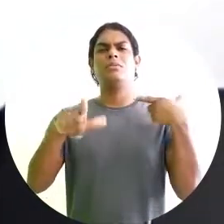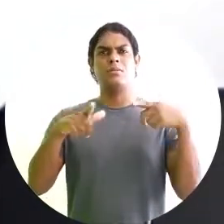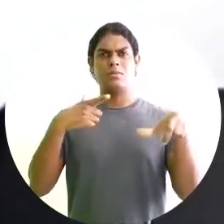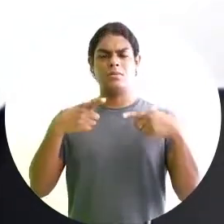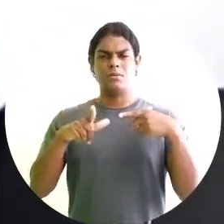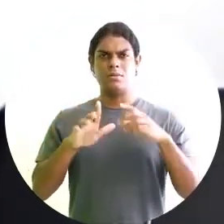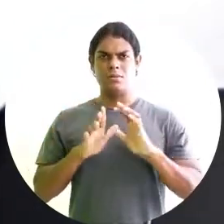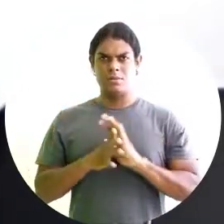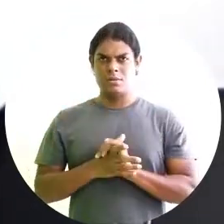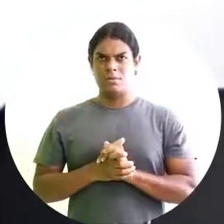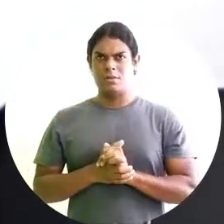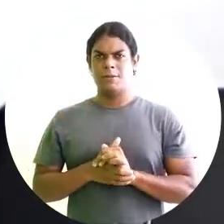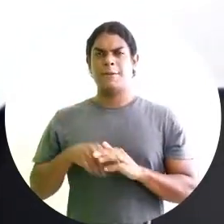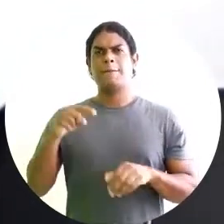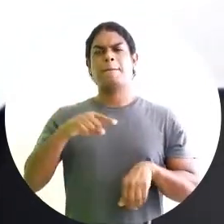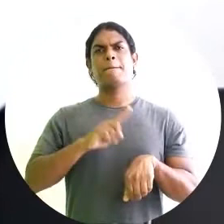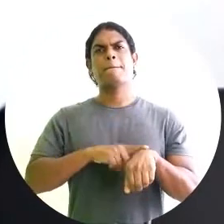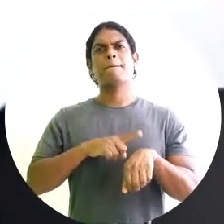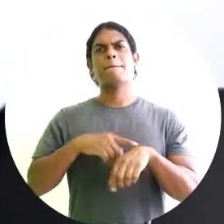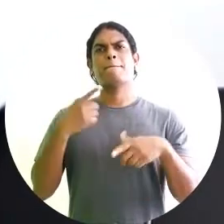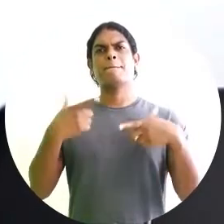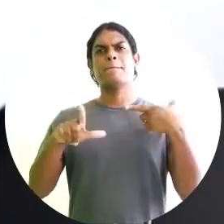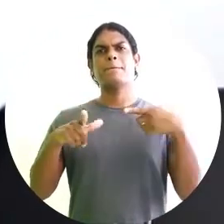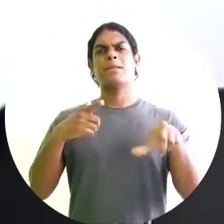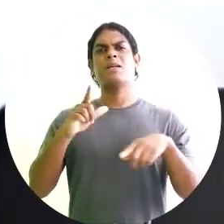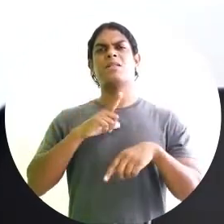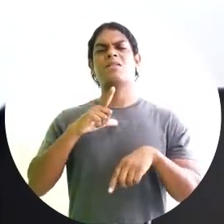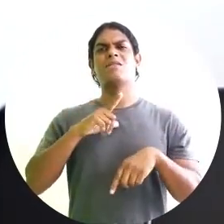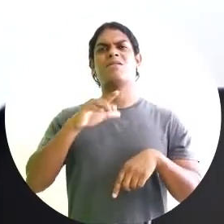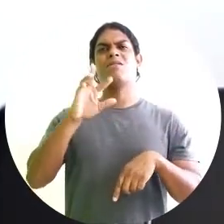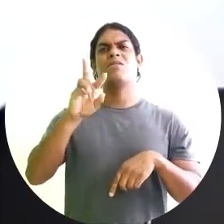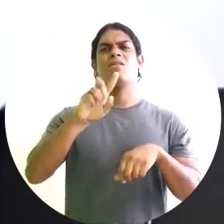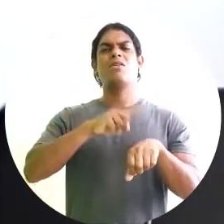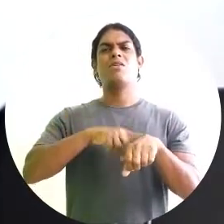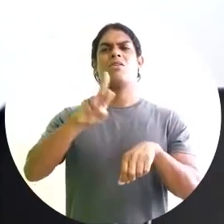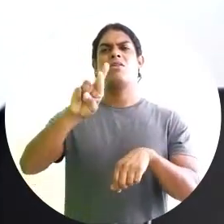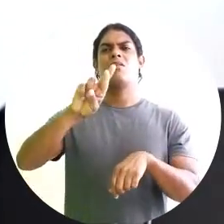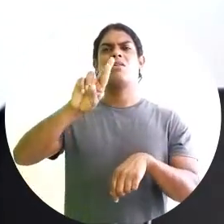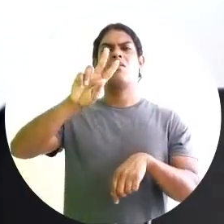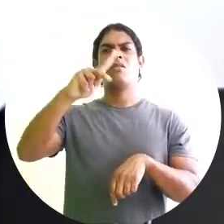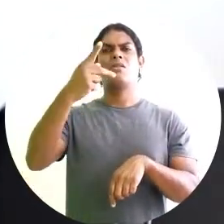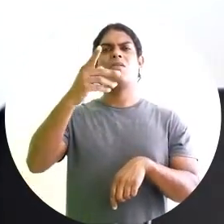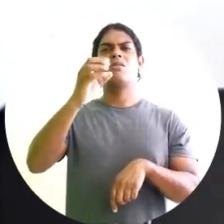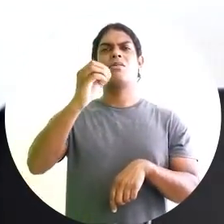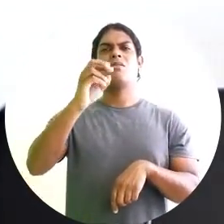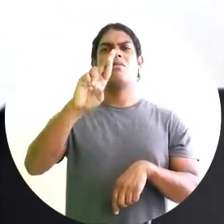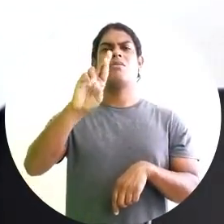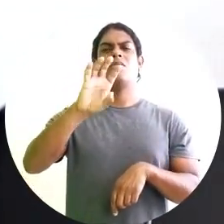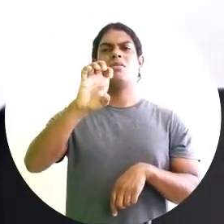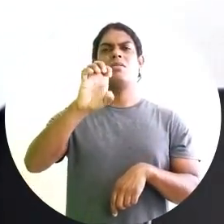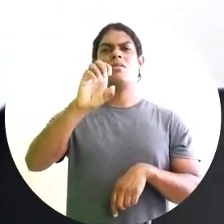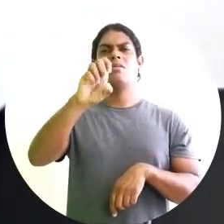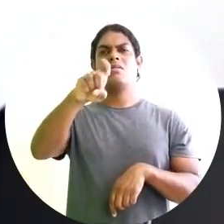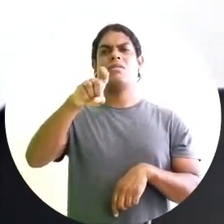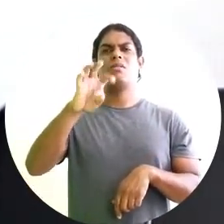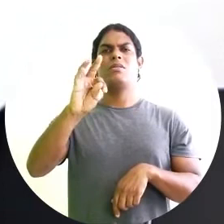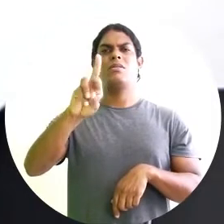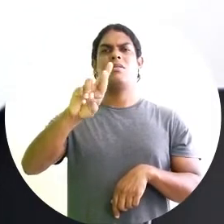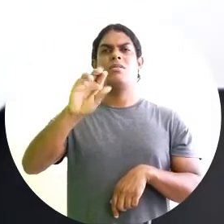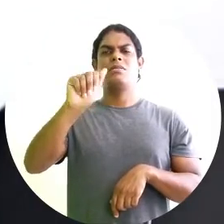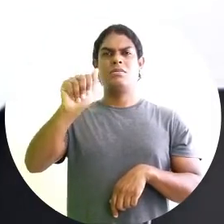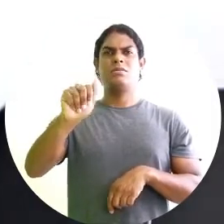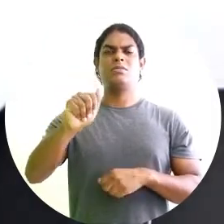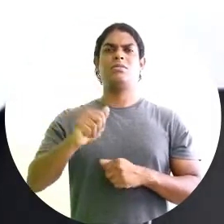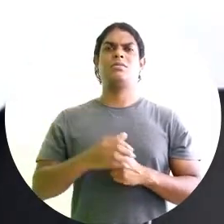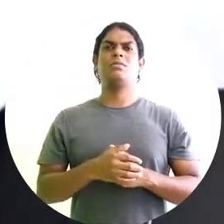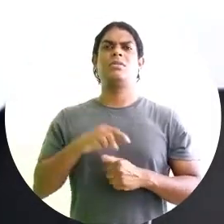Ora, esse horário de trabalho, ele causa o que nós chamamos de horas extras, ou horas excedentes, ou horas